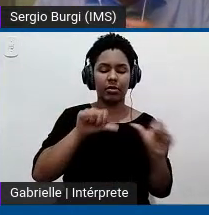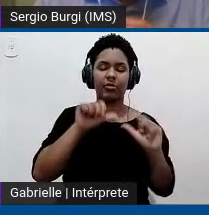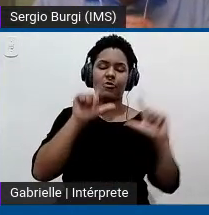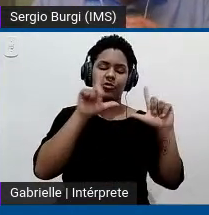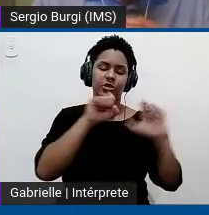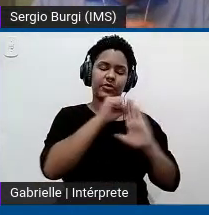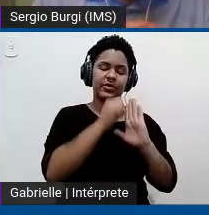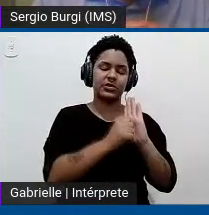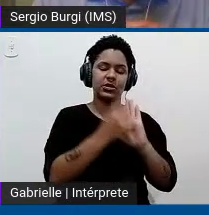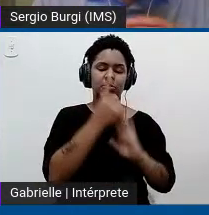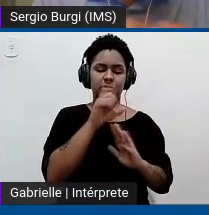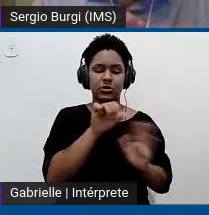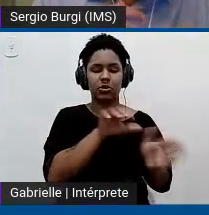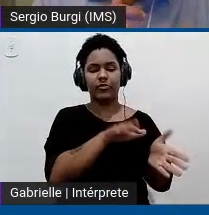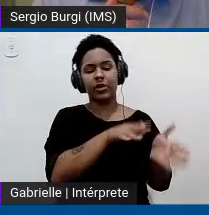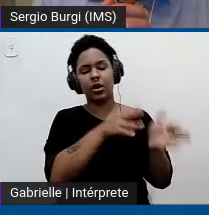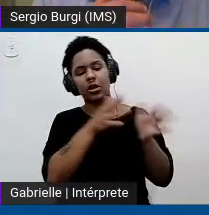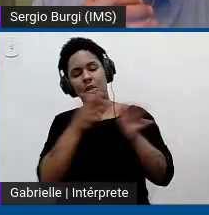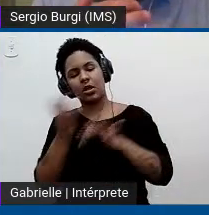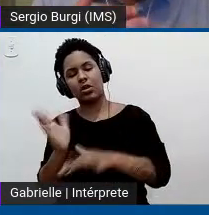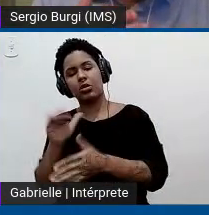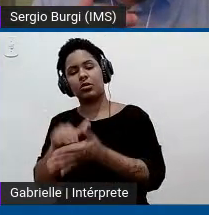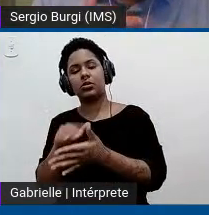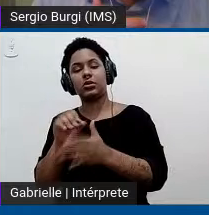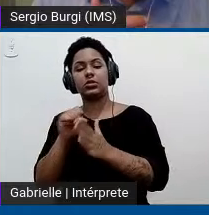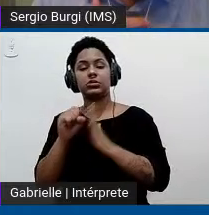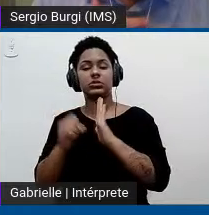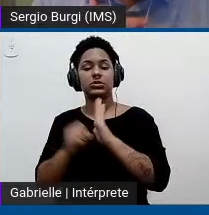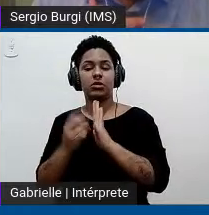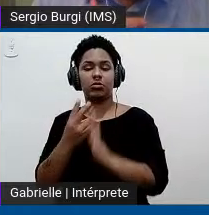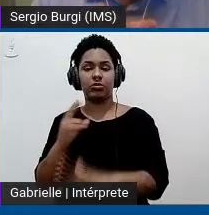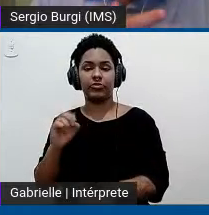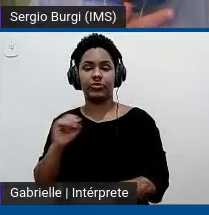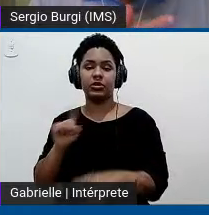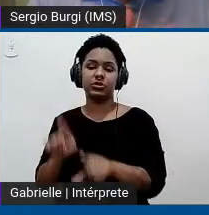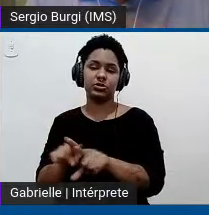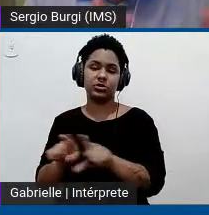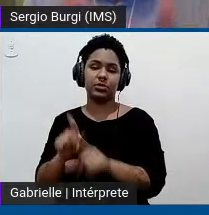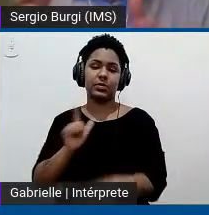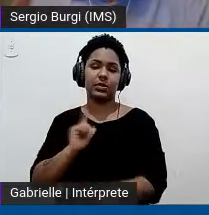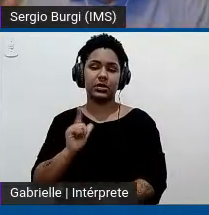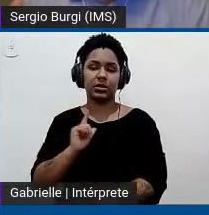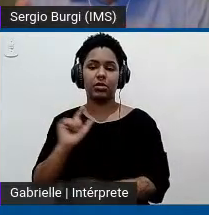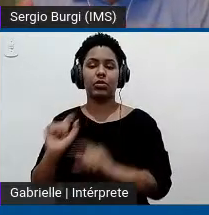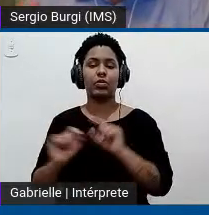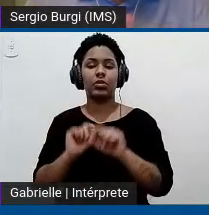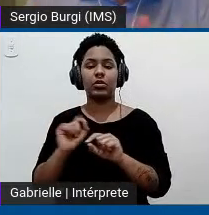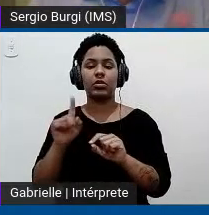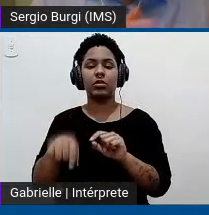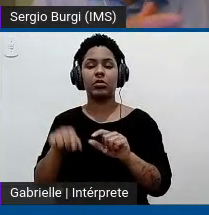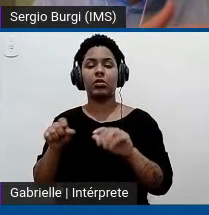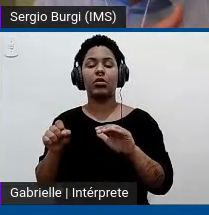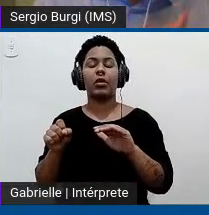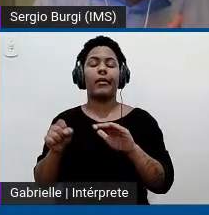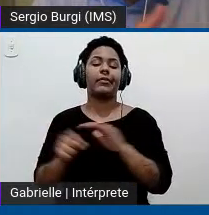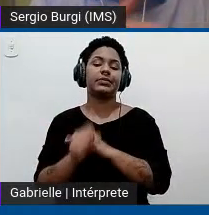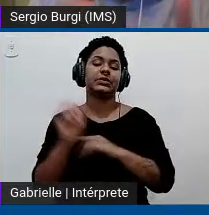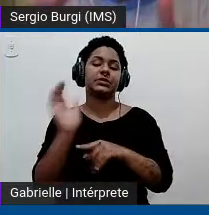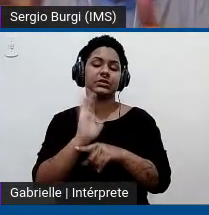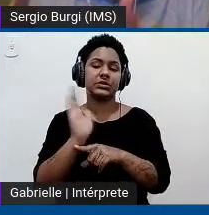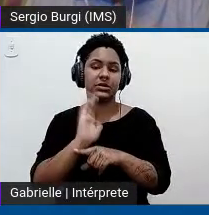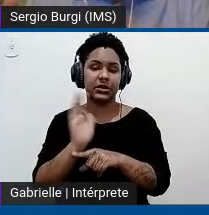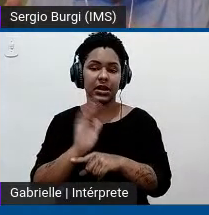para o 20, passando pelos aspectos exatamente da inserção do cinema, da